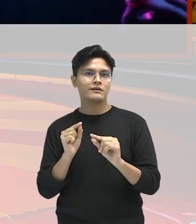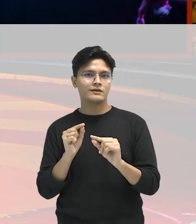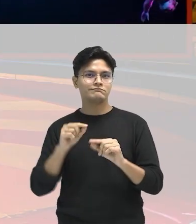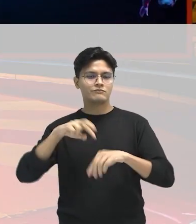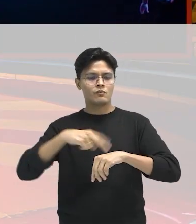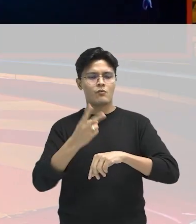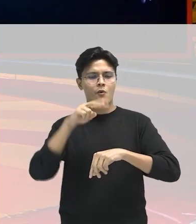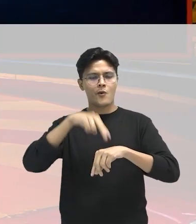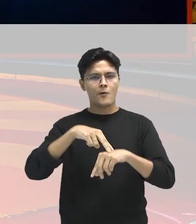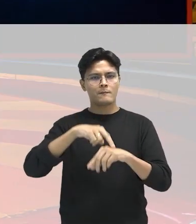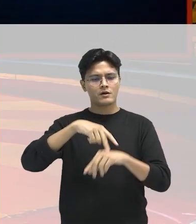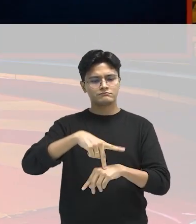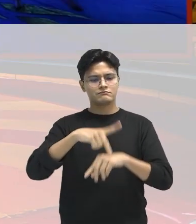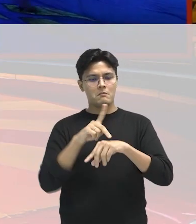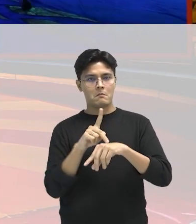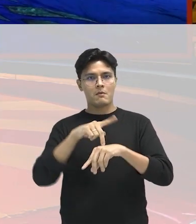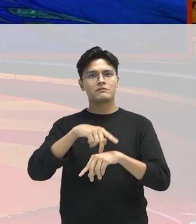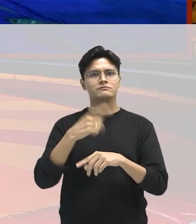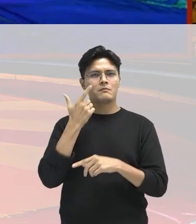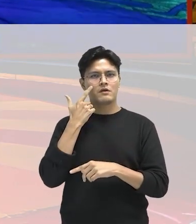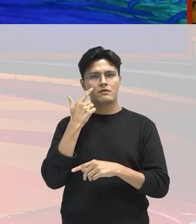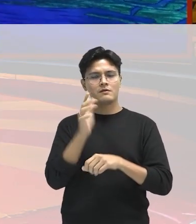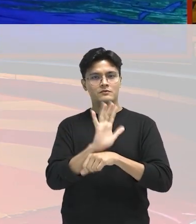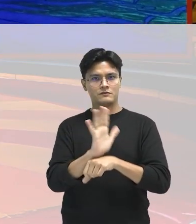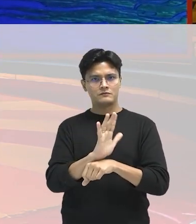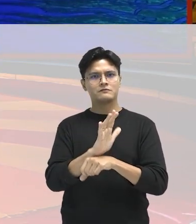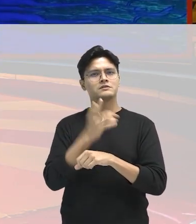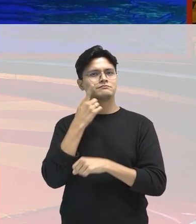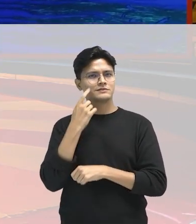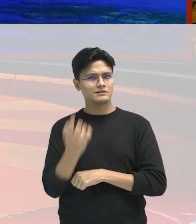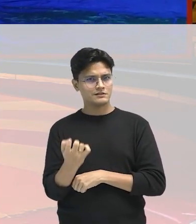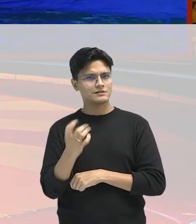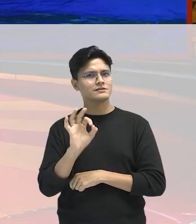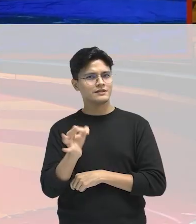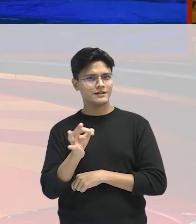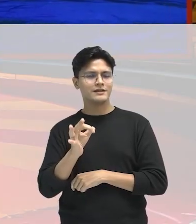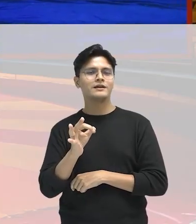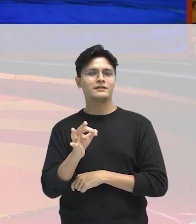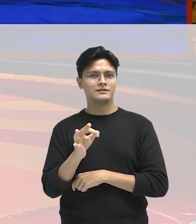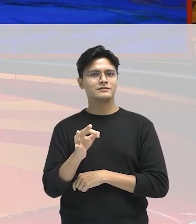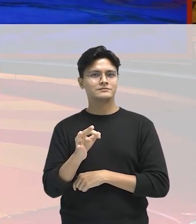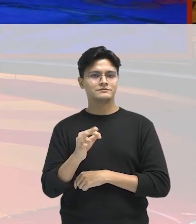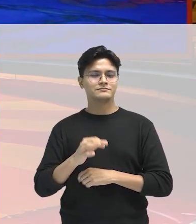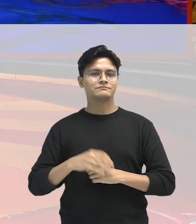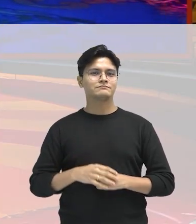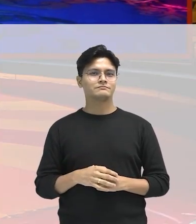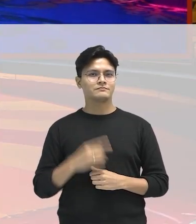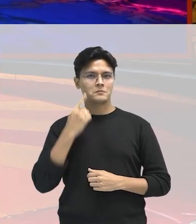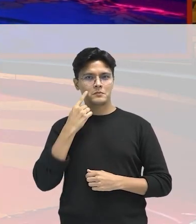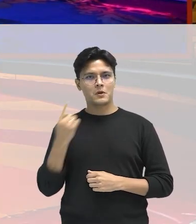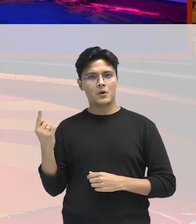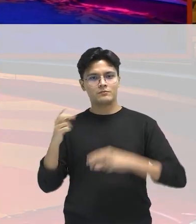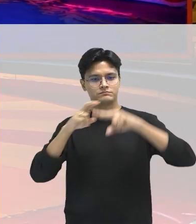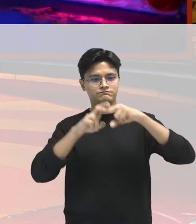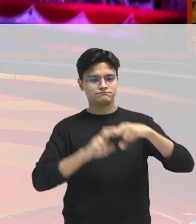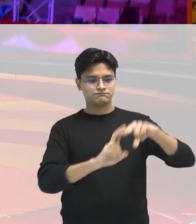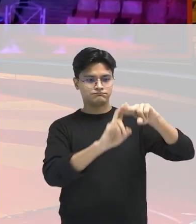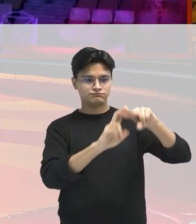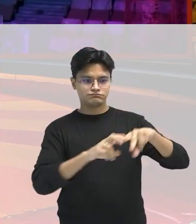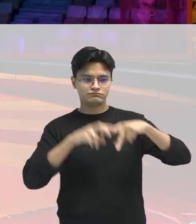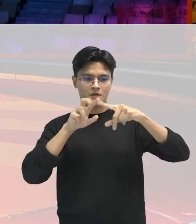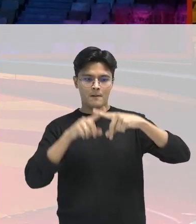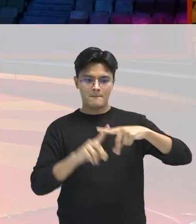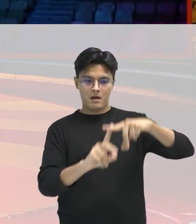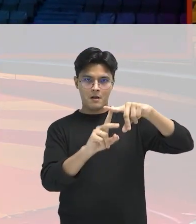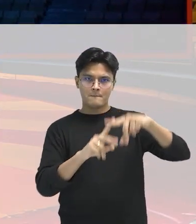Acrobacias. Observem aí no nosso vídeo. Que interessante, né? Eles estão fazendo aí as acrobacias em suspensão, mas pode